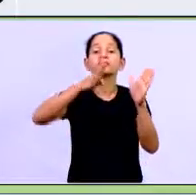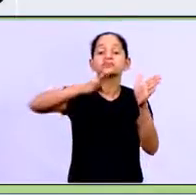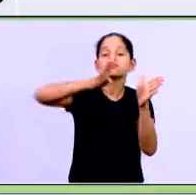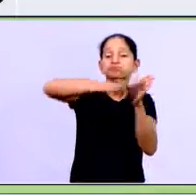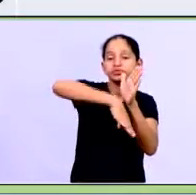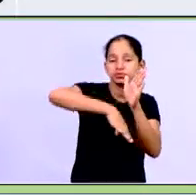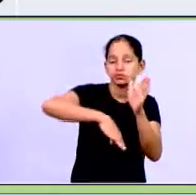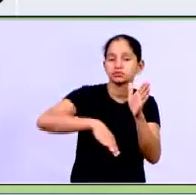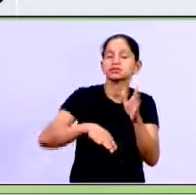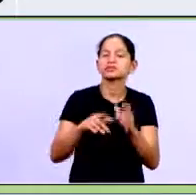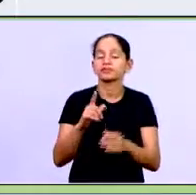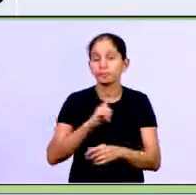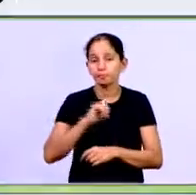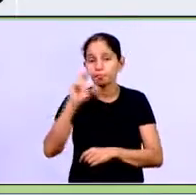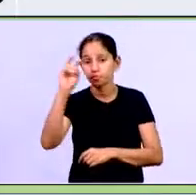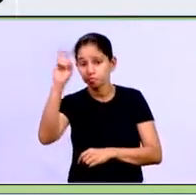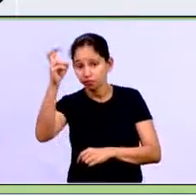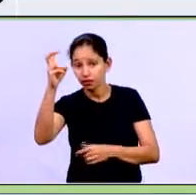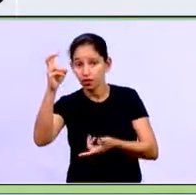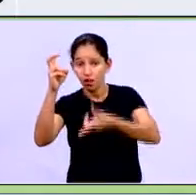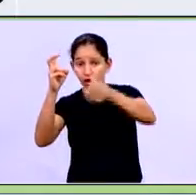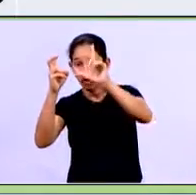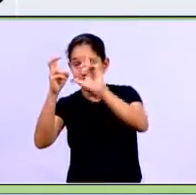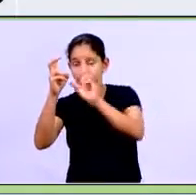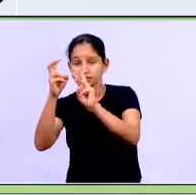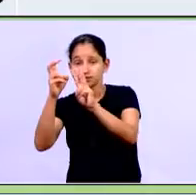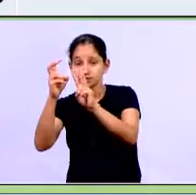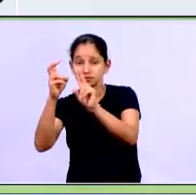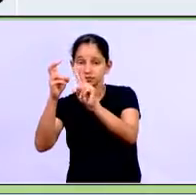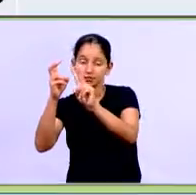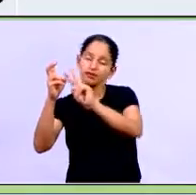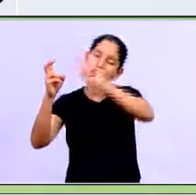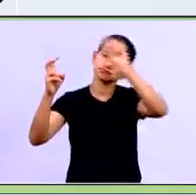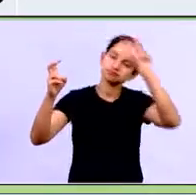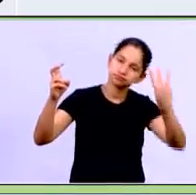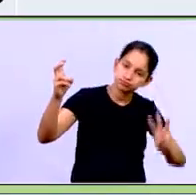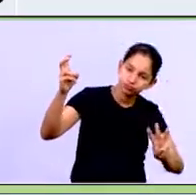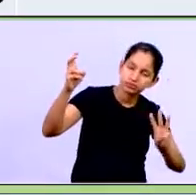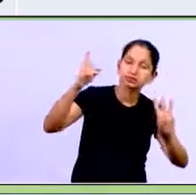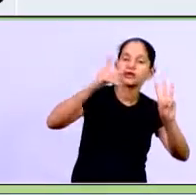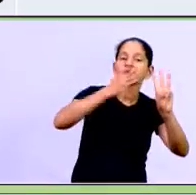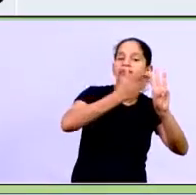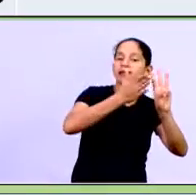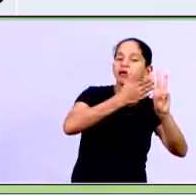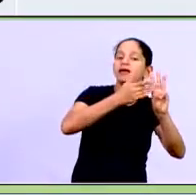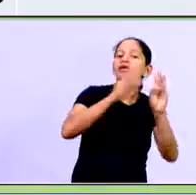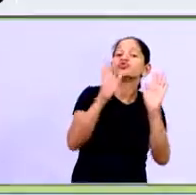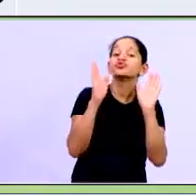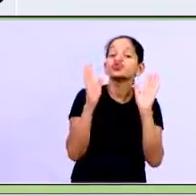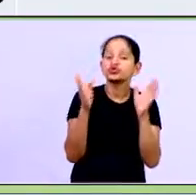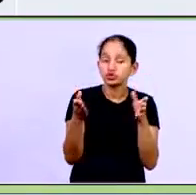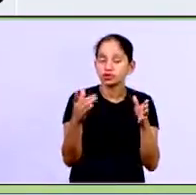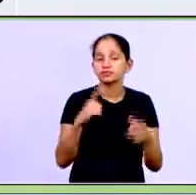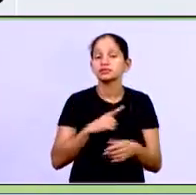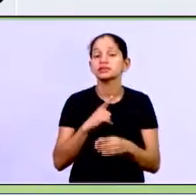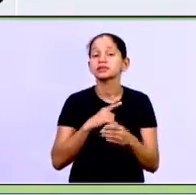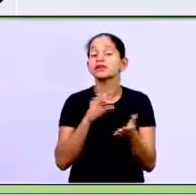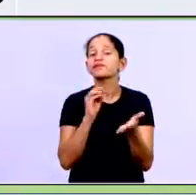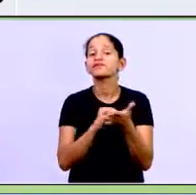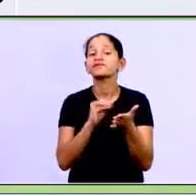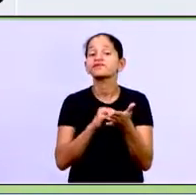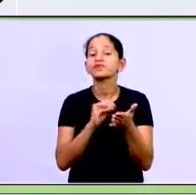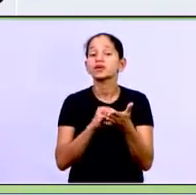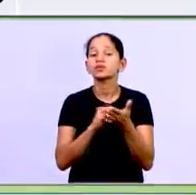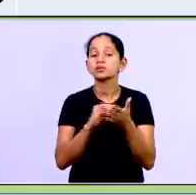5.475. Por quê? Dessa dívida de 5.400 e pouco, eu paguei 2.607. Paguei e agora só estou